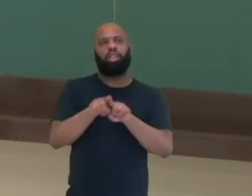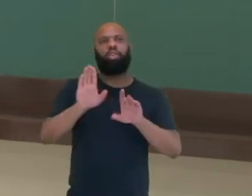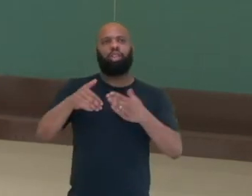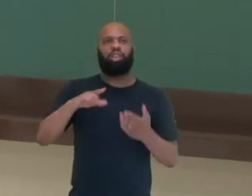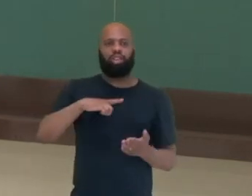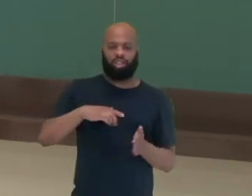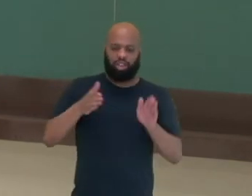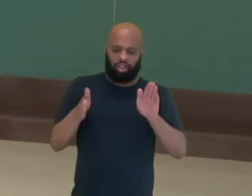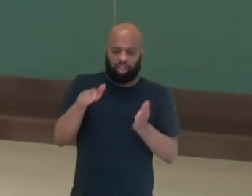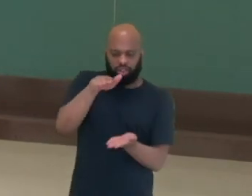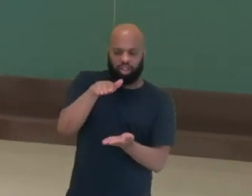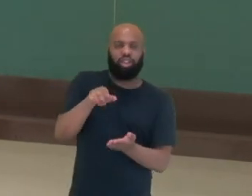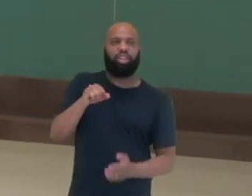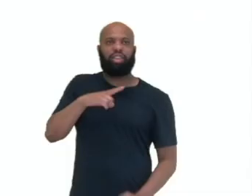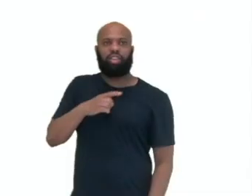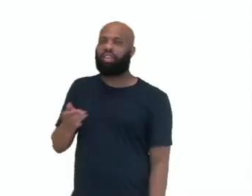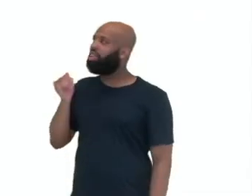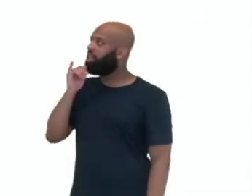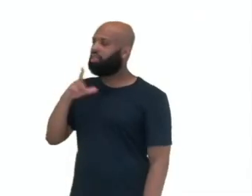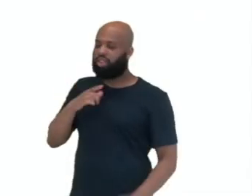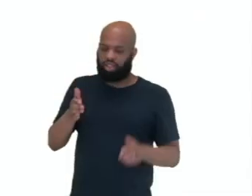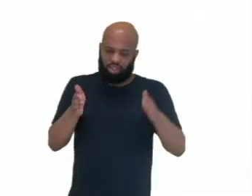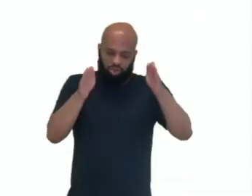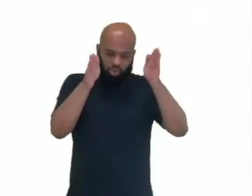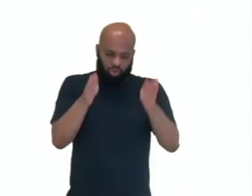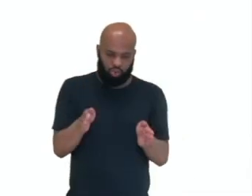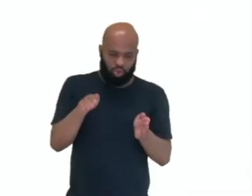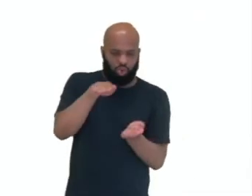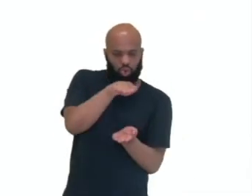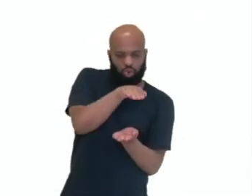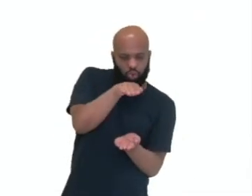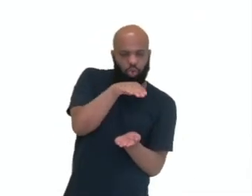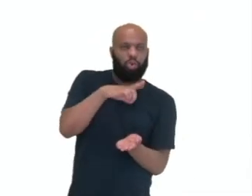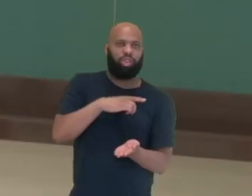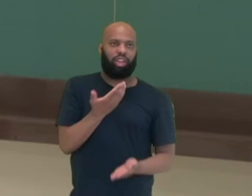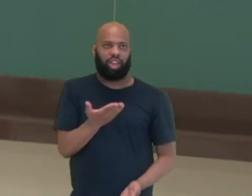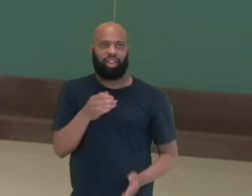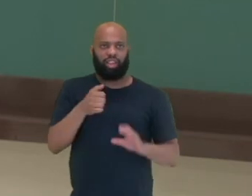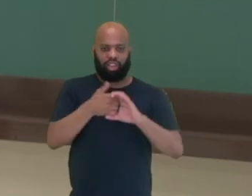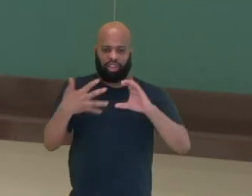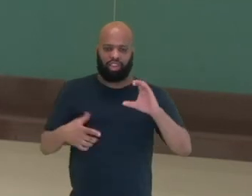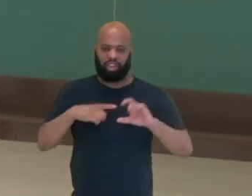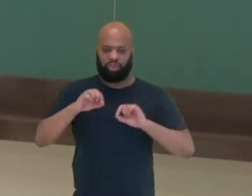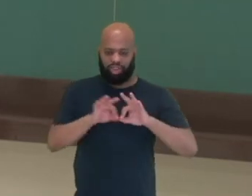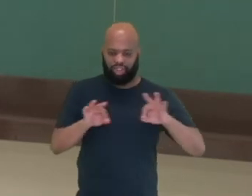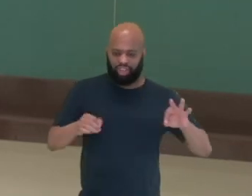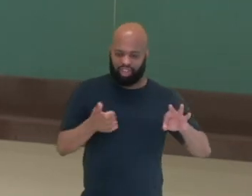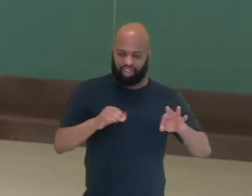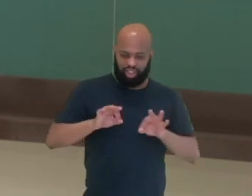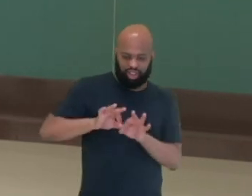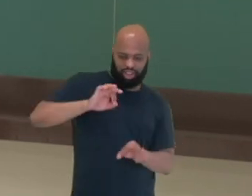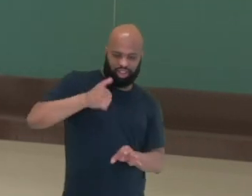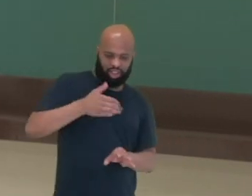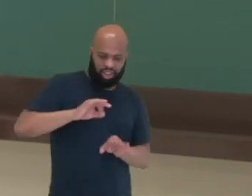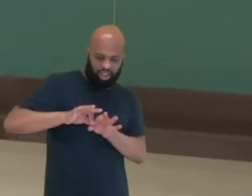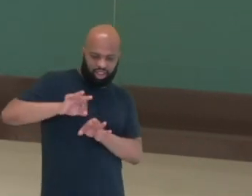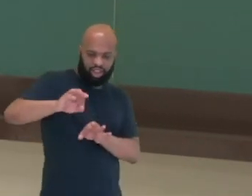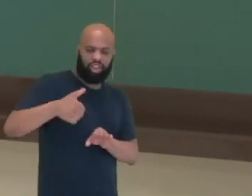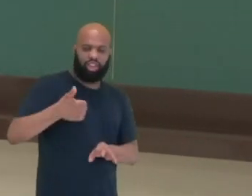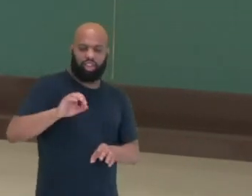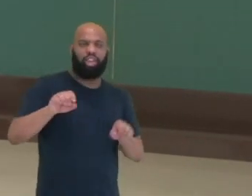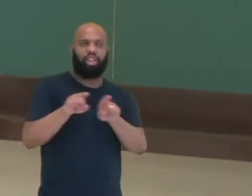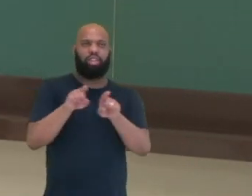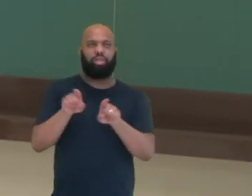aqui nesse caso, se a gente tem um cubo com essas características, né, 10, ó, 10 por 10, né? No caso que eu tenho